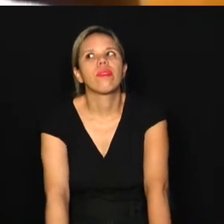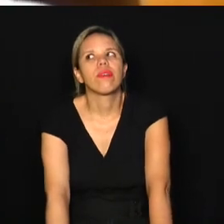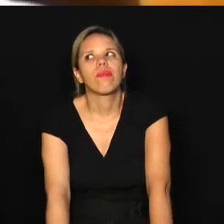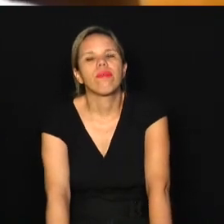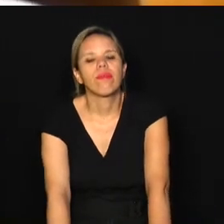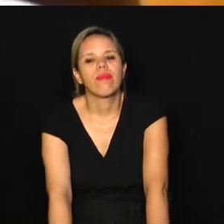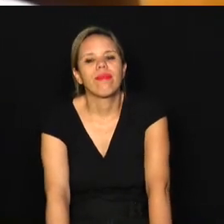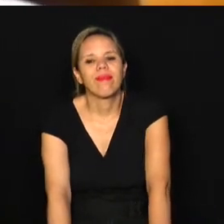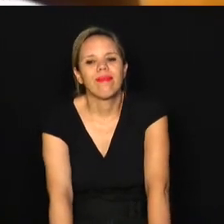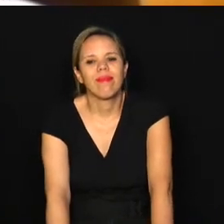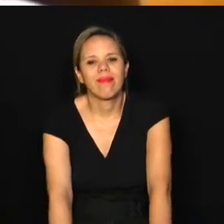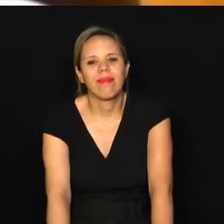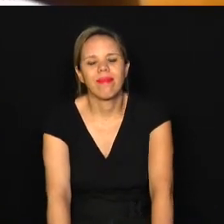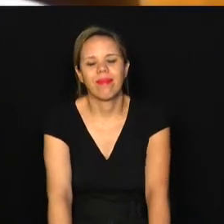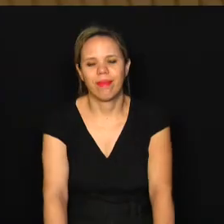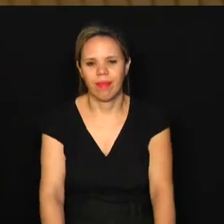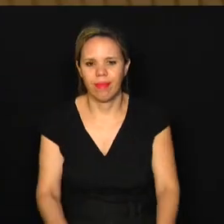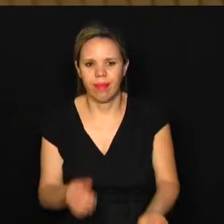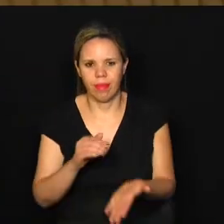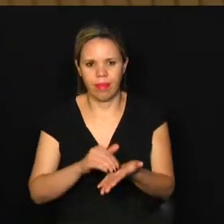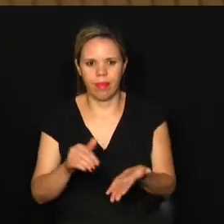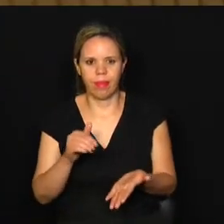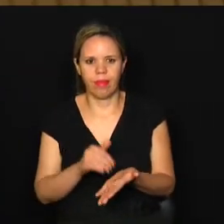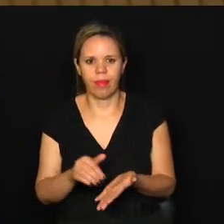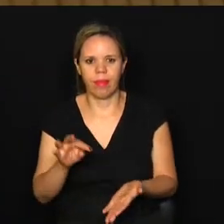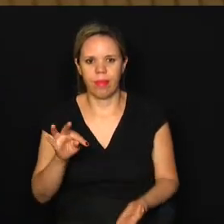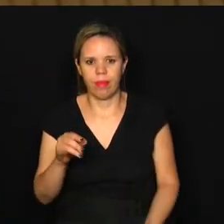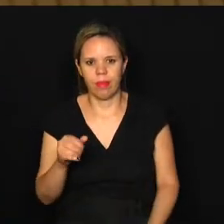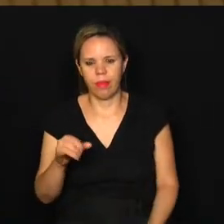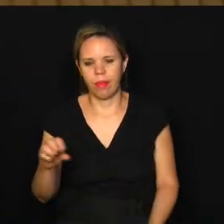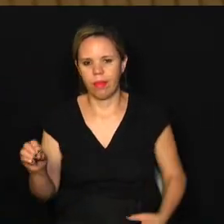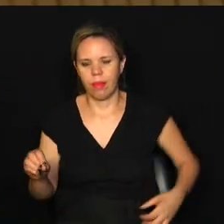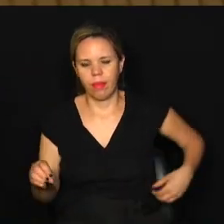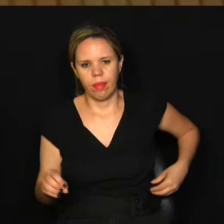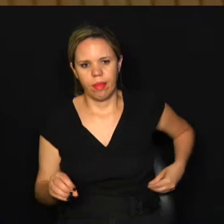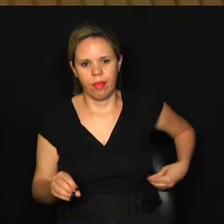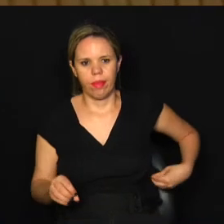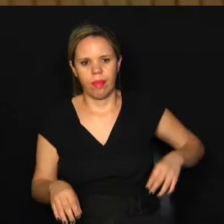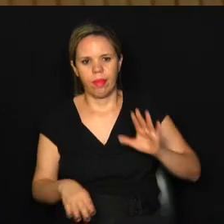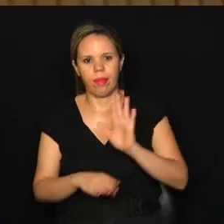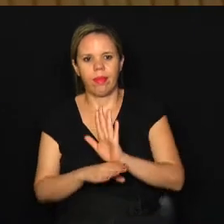O secretário Tarcísio possa estar contribuindo também.